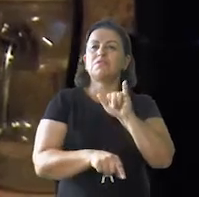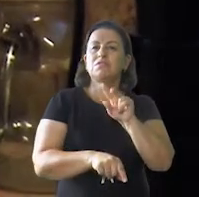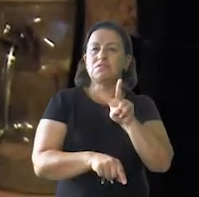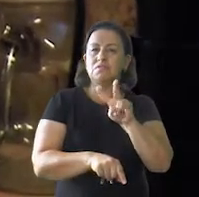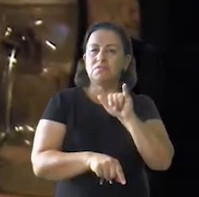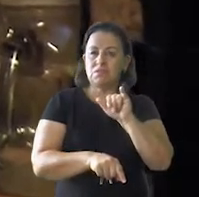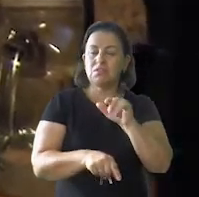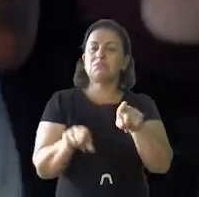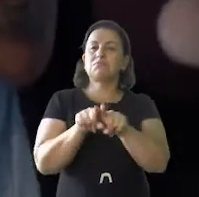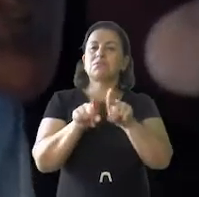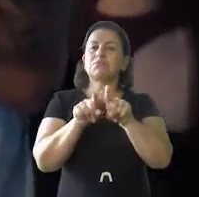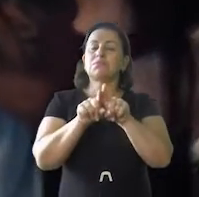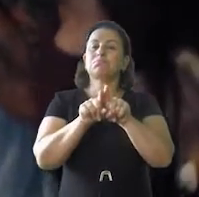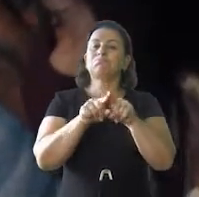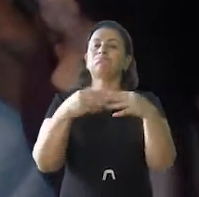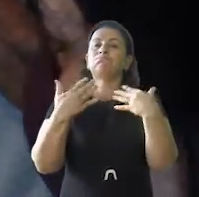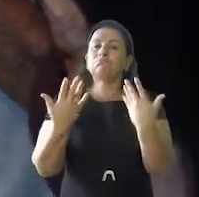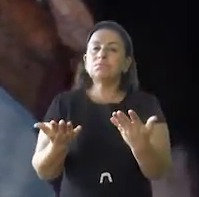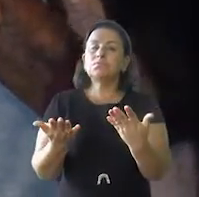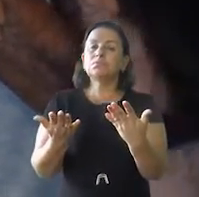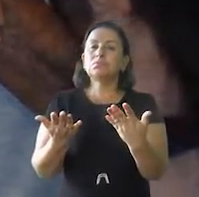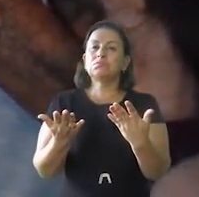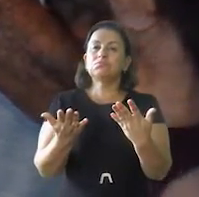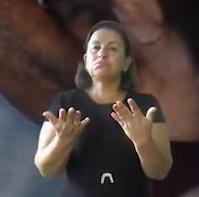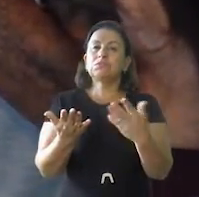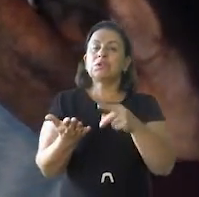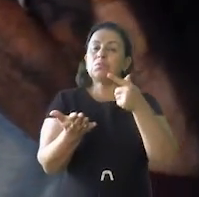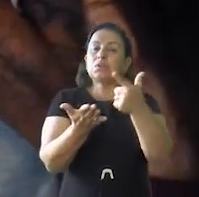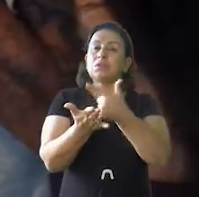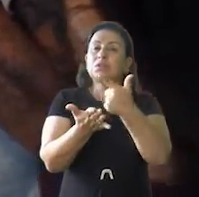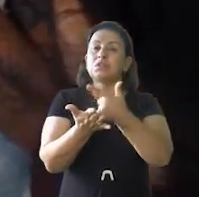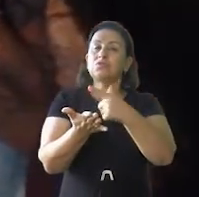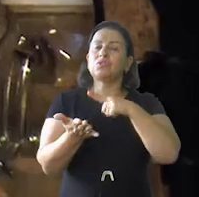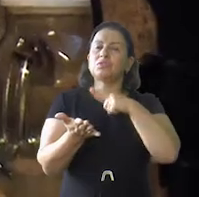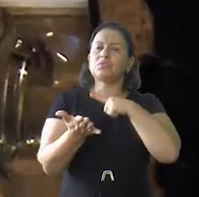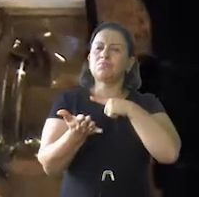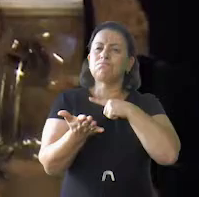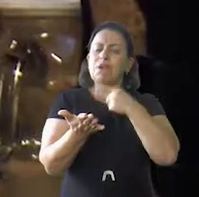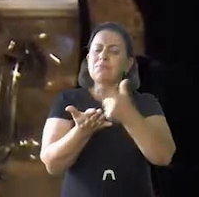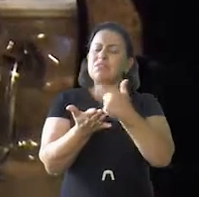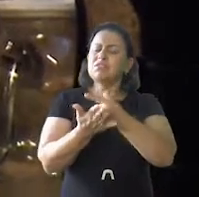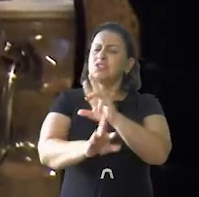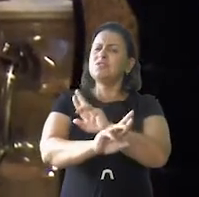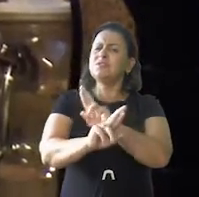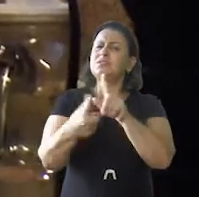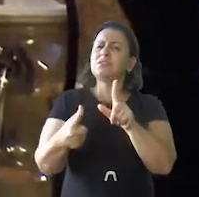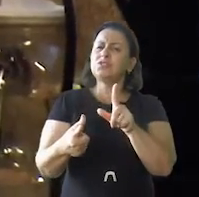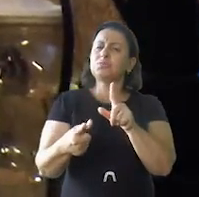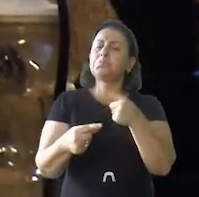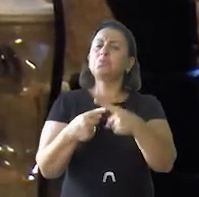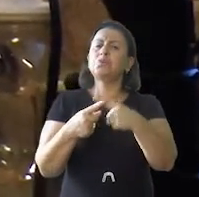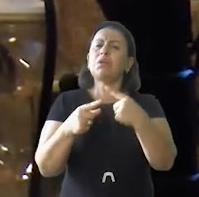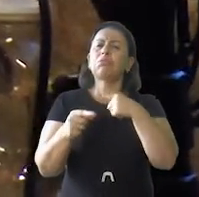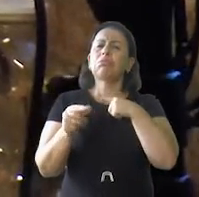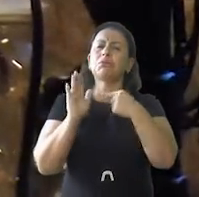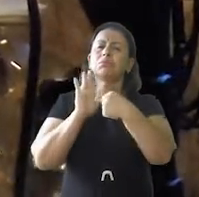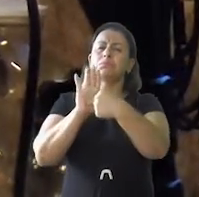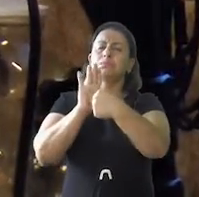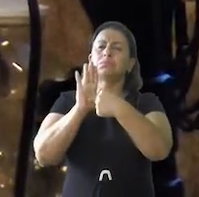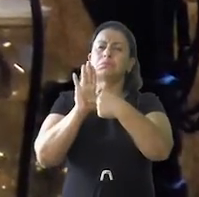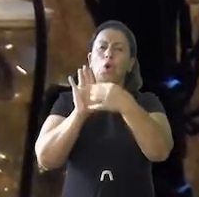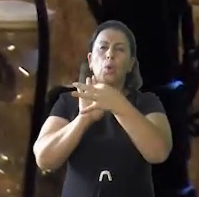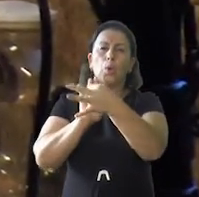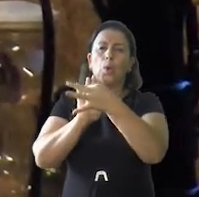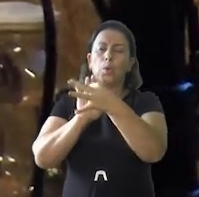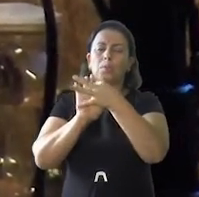Deixe de Tentar, do Michael Jordan. E esse livro que tem... Ele é um livro diferente, porque ele tem a apresentação e